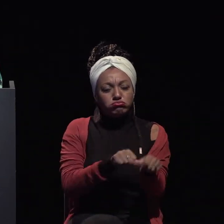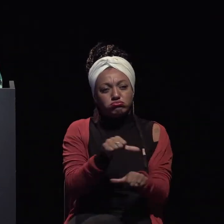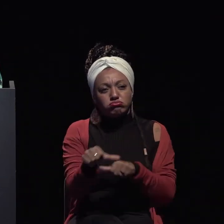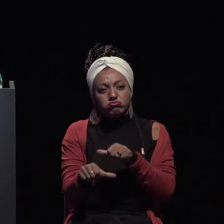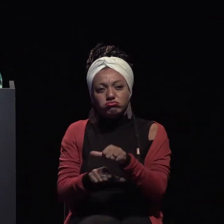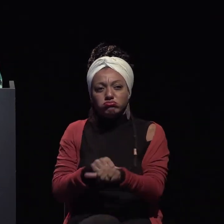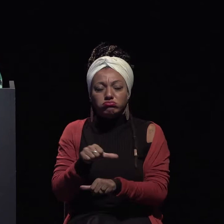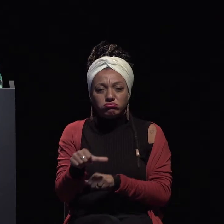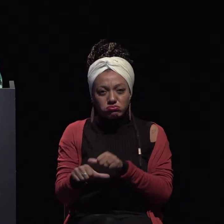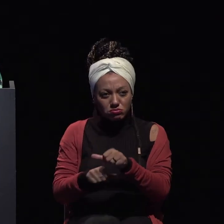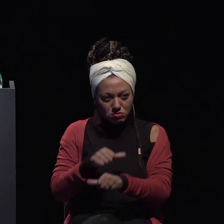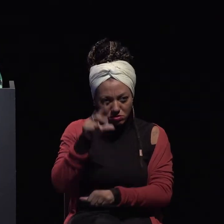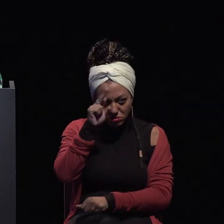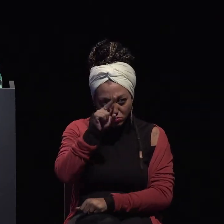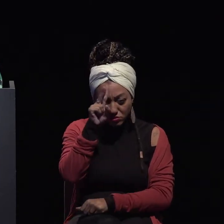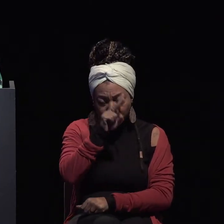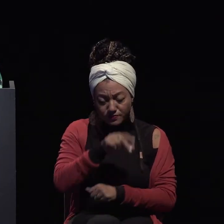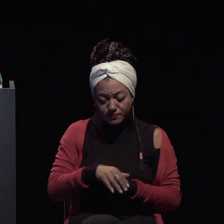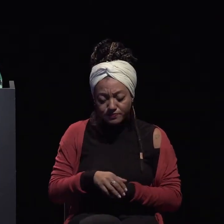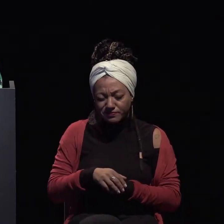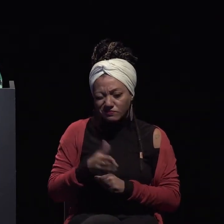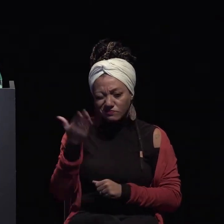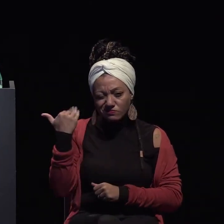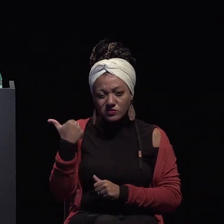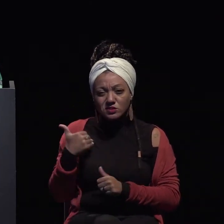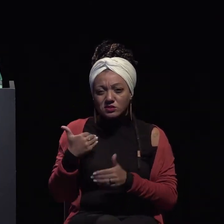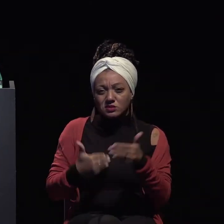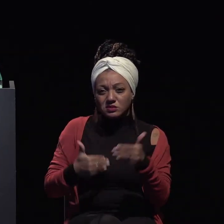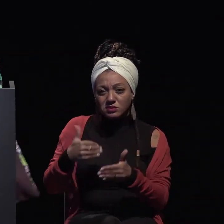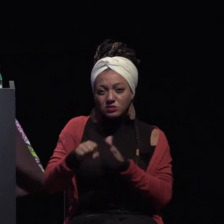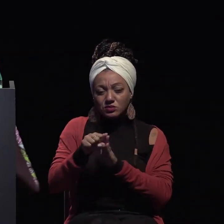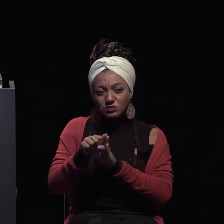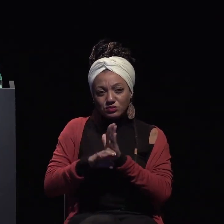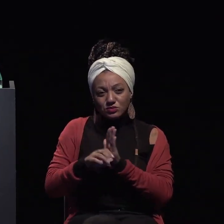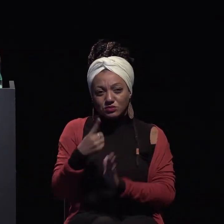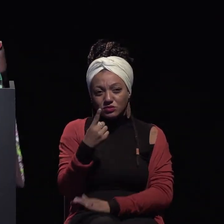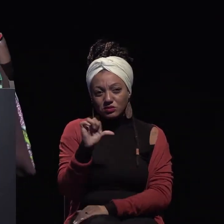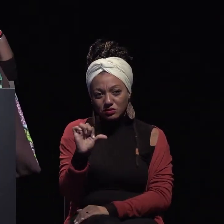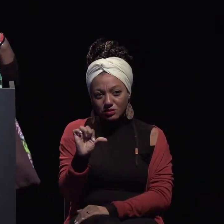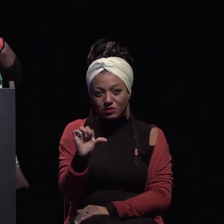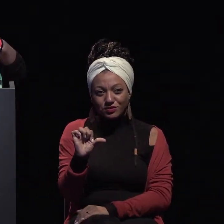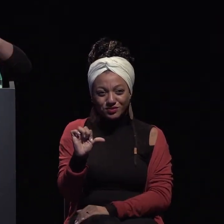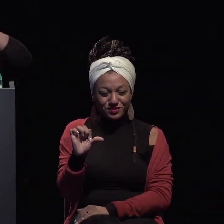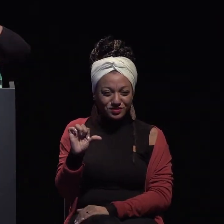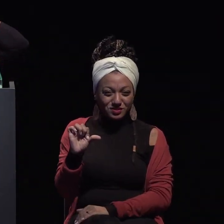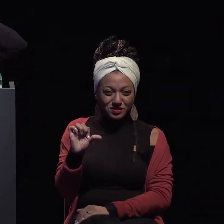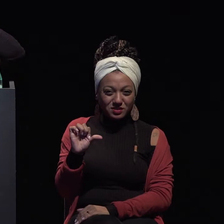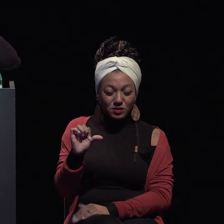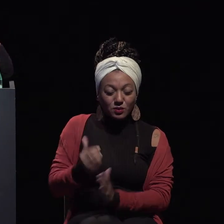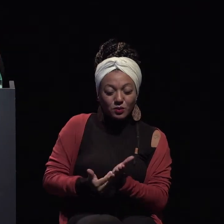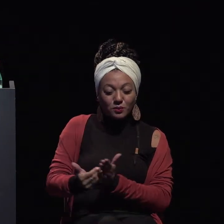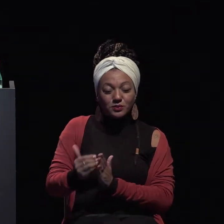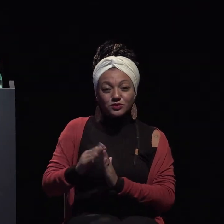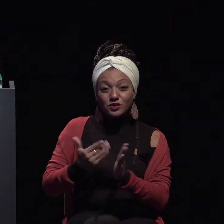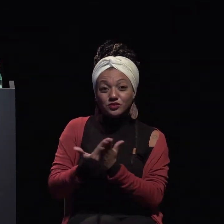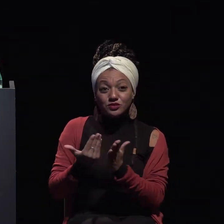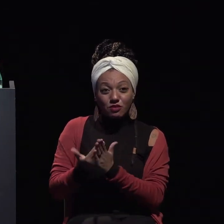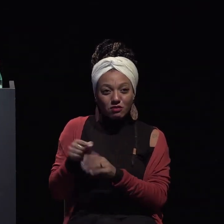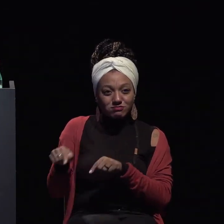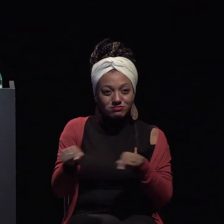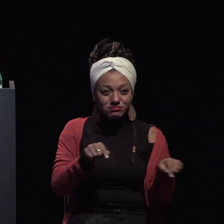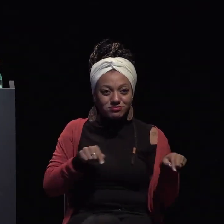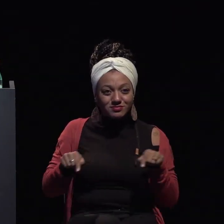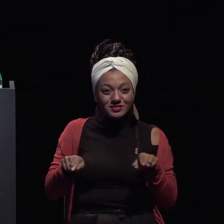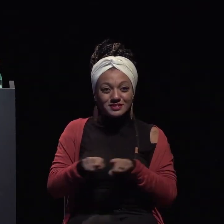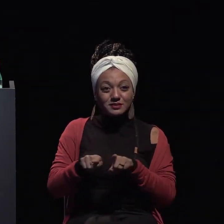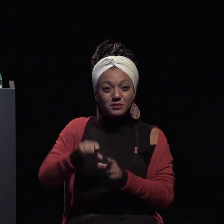No século XIX, ainda, quando as escolas começam a aparecer aqui no que a gente chama hoje de centro, elas aparecem também para